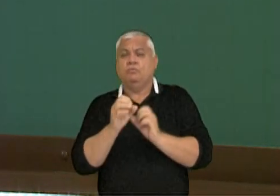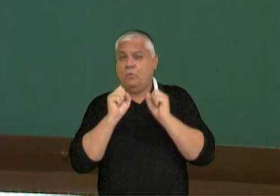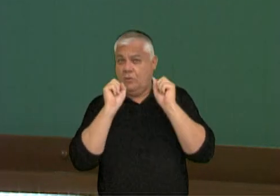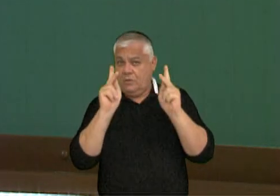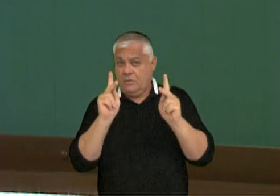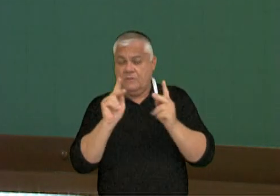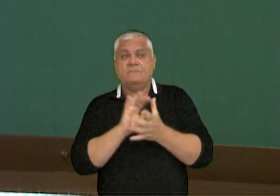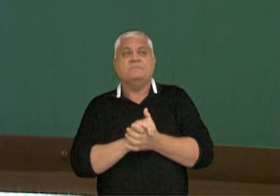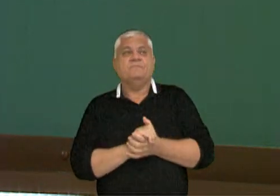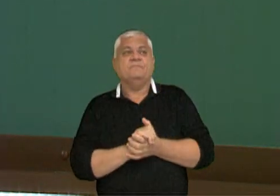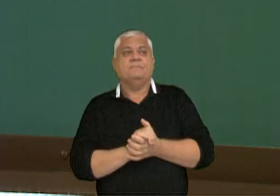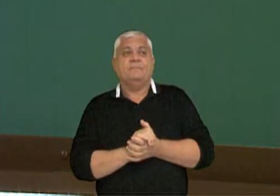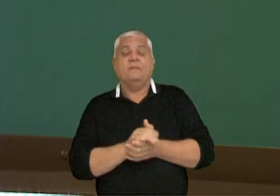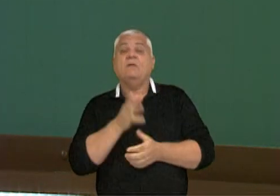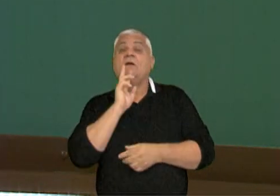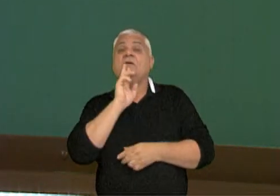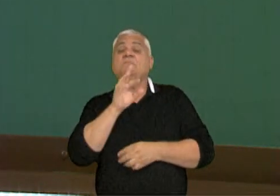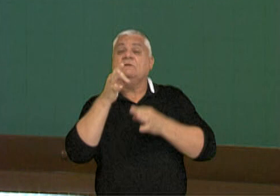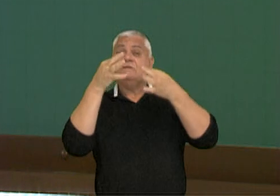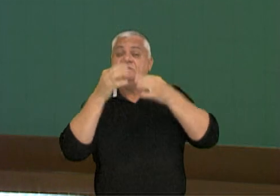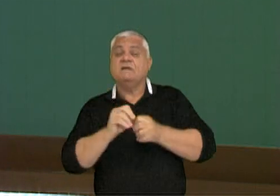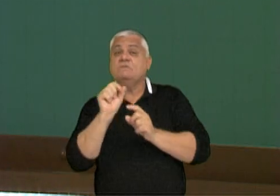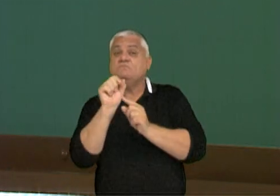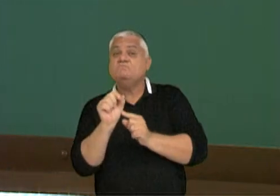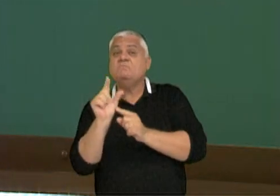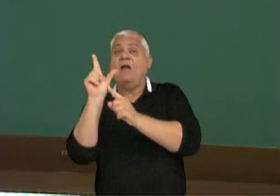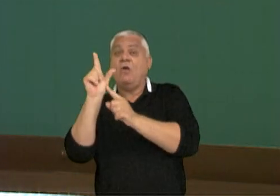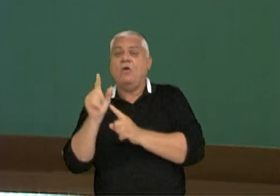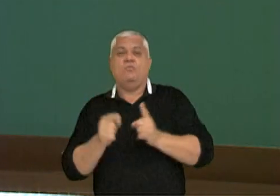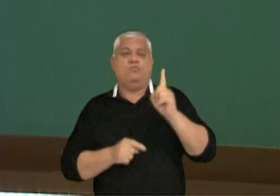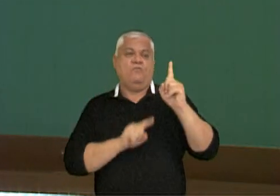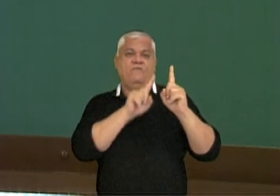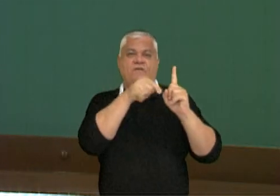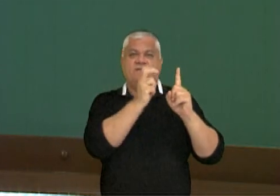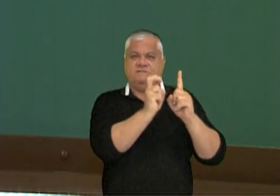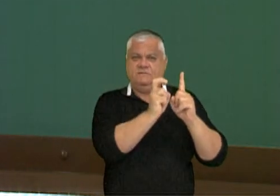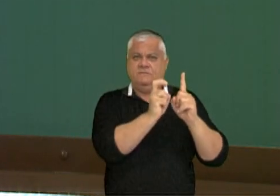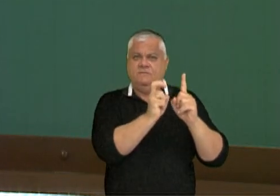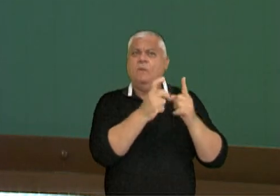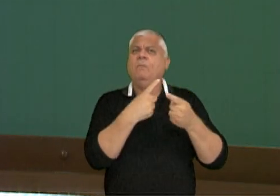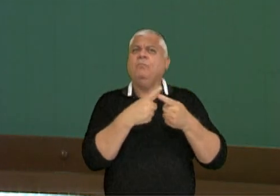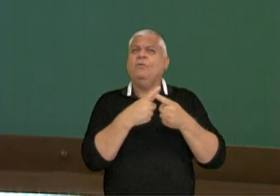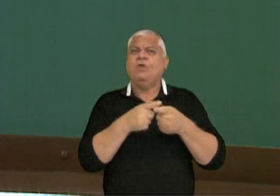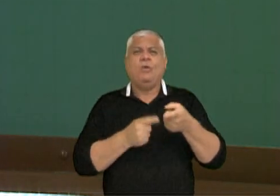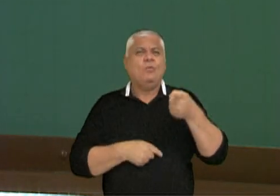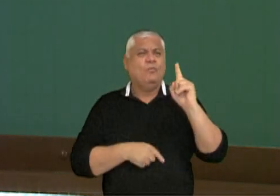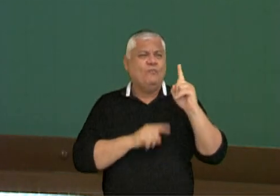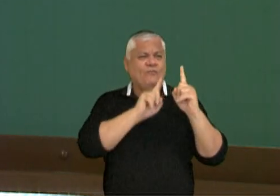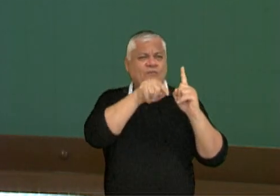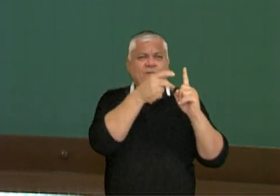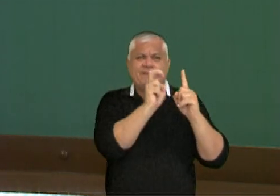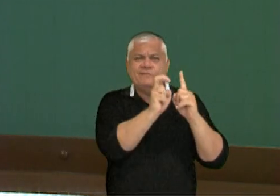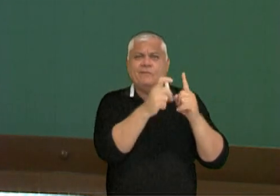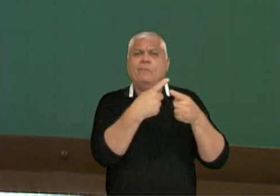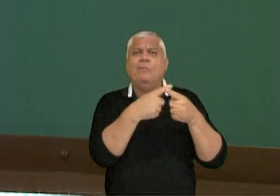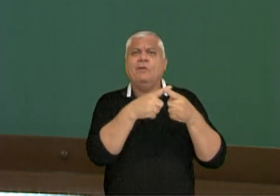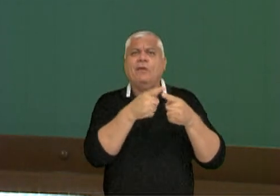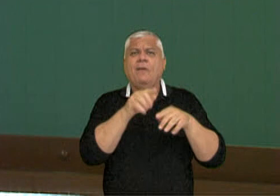bem? Então, ó, a resposta é 1,5, mas por que 1,5 é maior